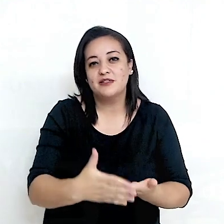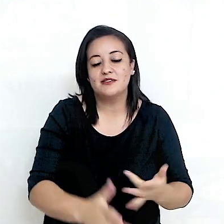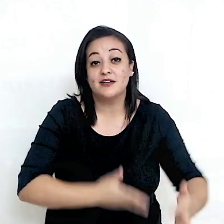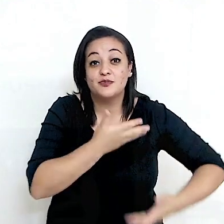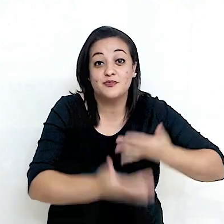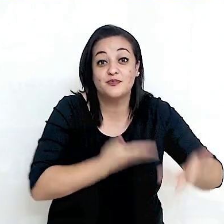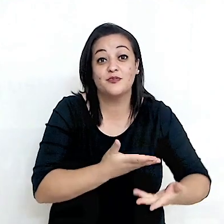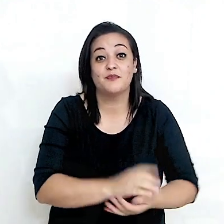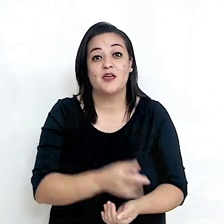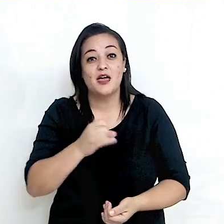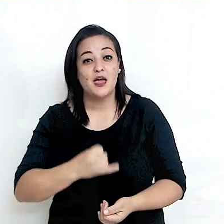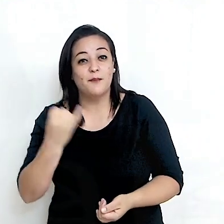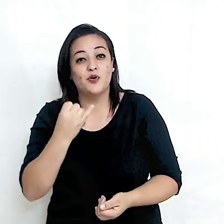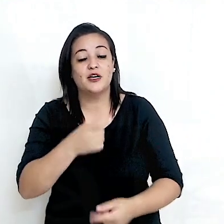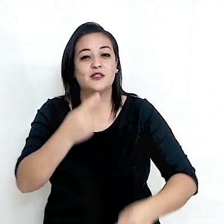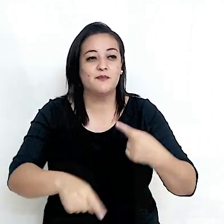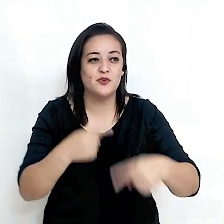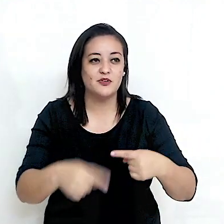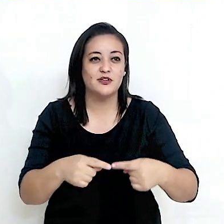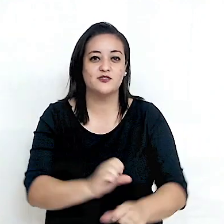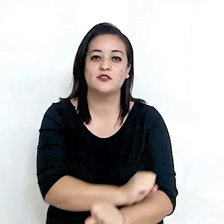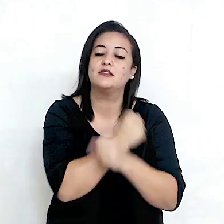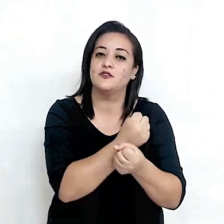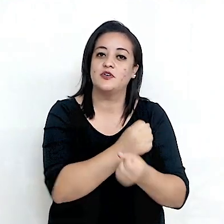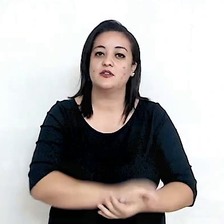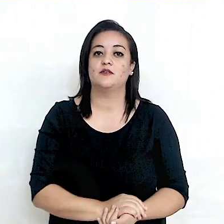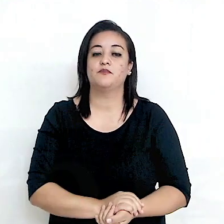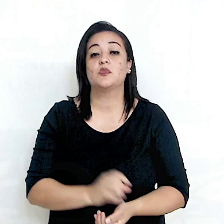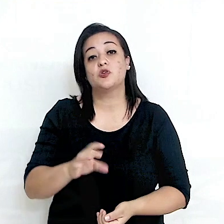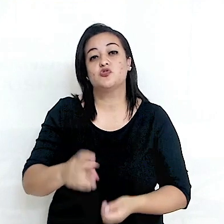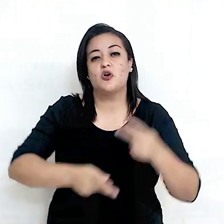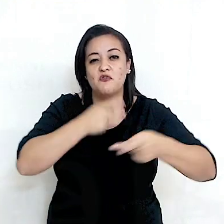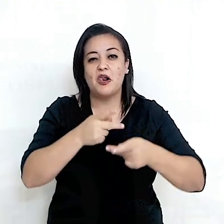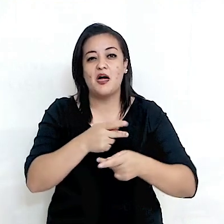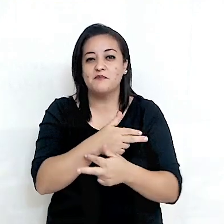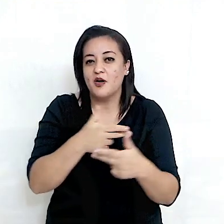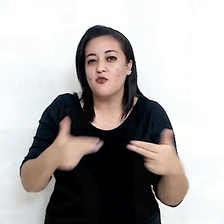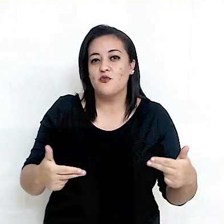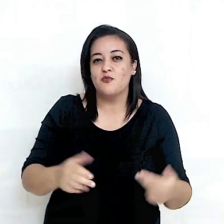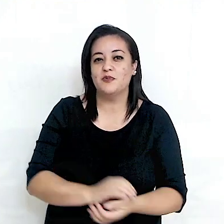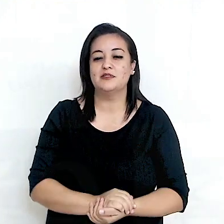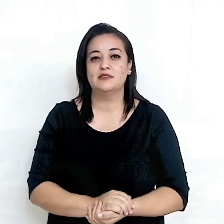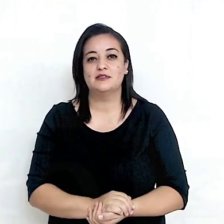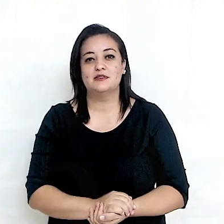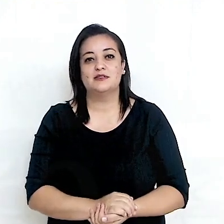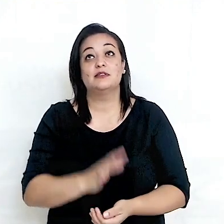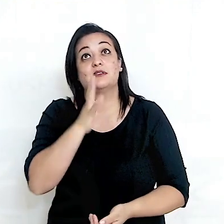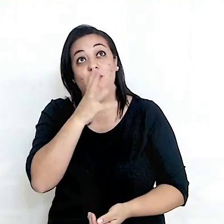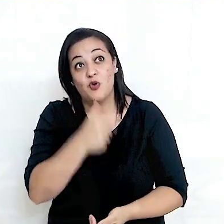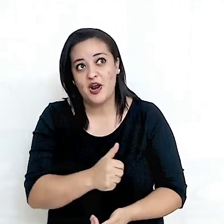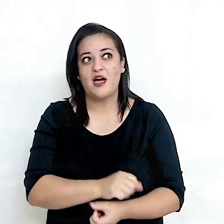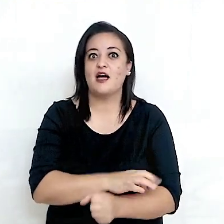de interesse estratégico da política de defesa Então você tá apenas algumas seria um rol é muito